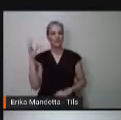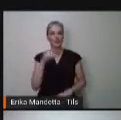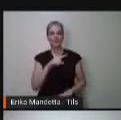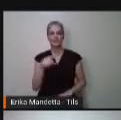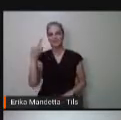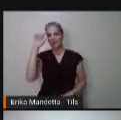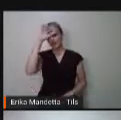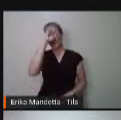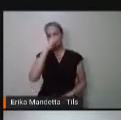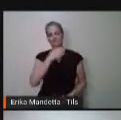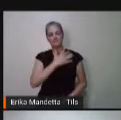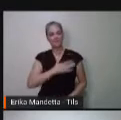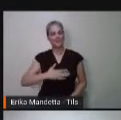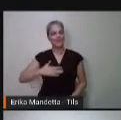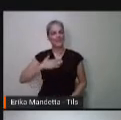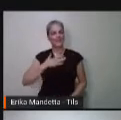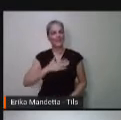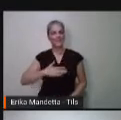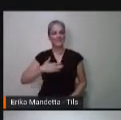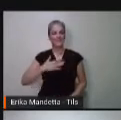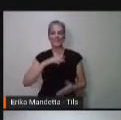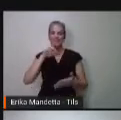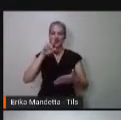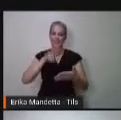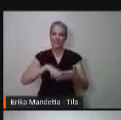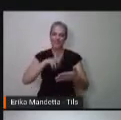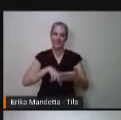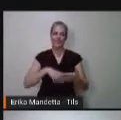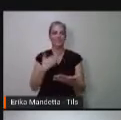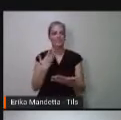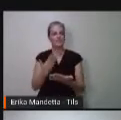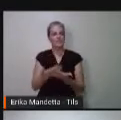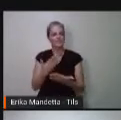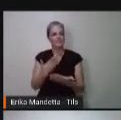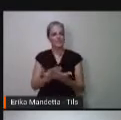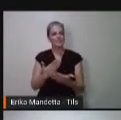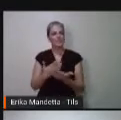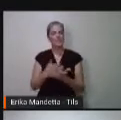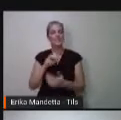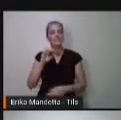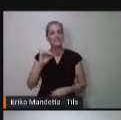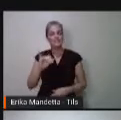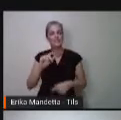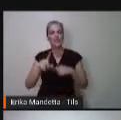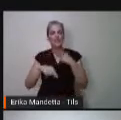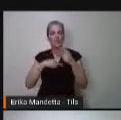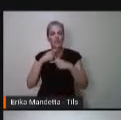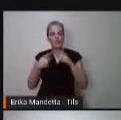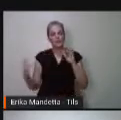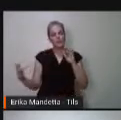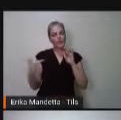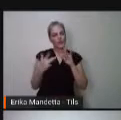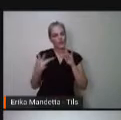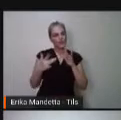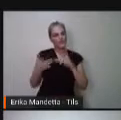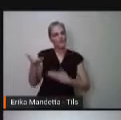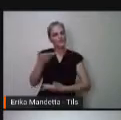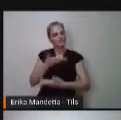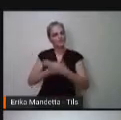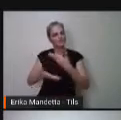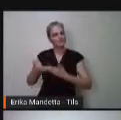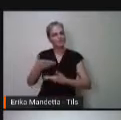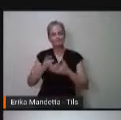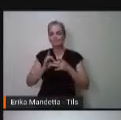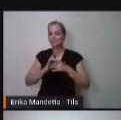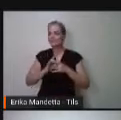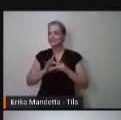possam ler e estudar e tirar as dúvidas conosco, e nós estaremos à